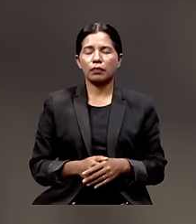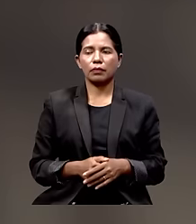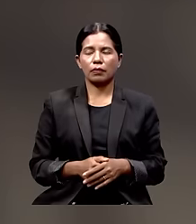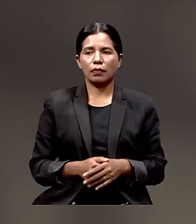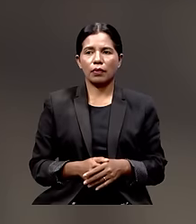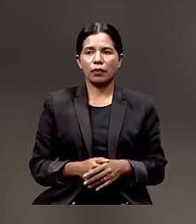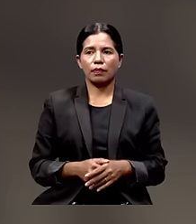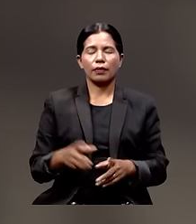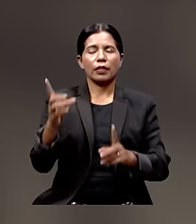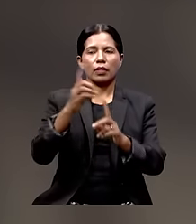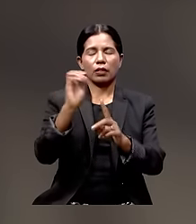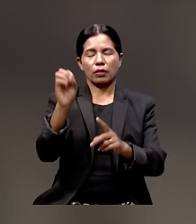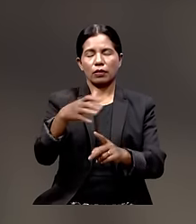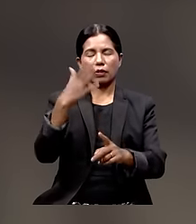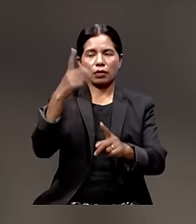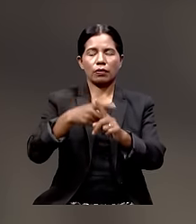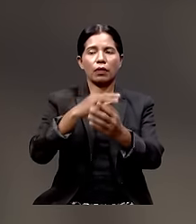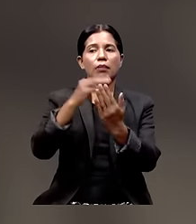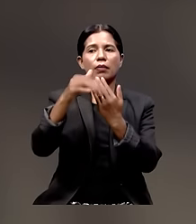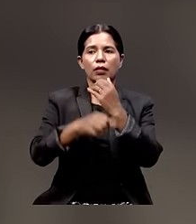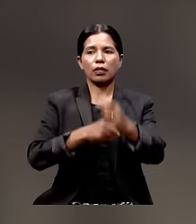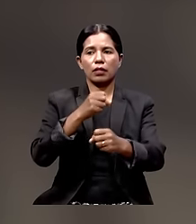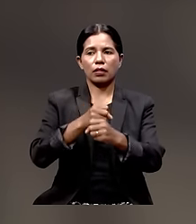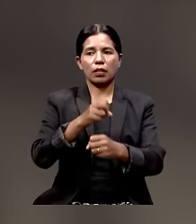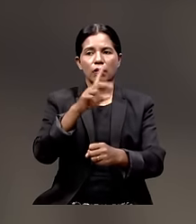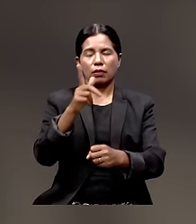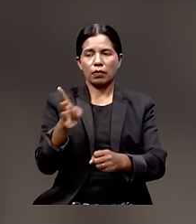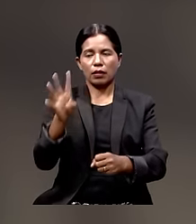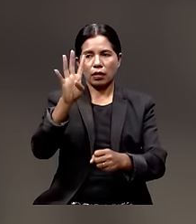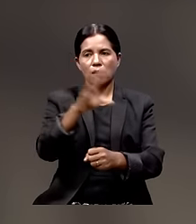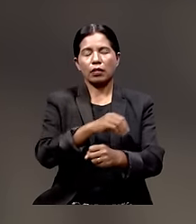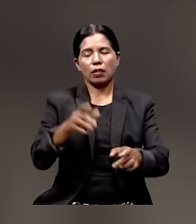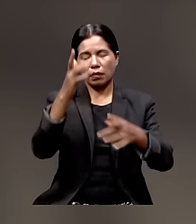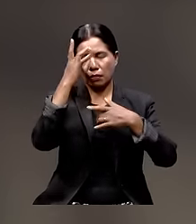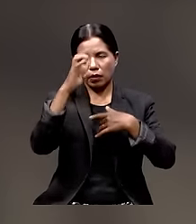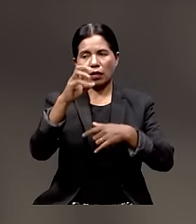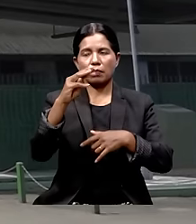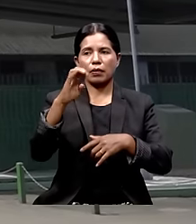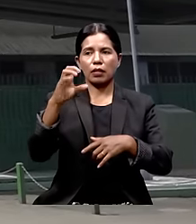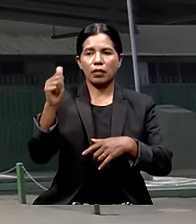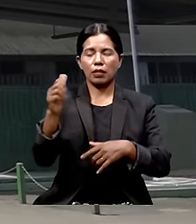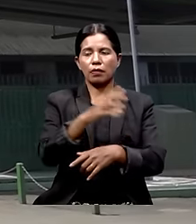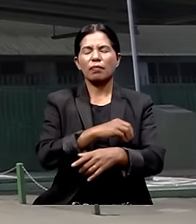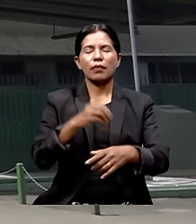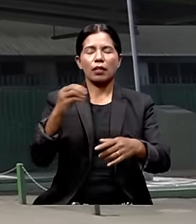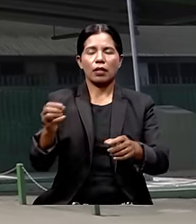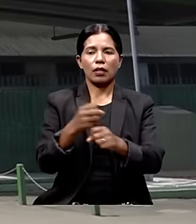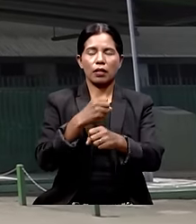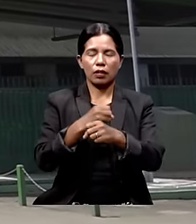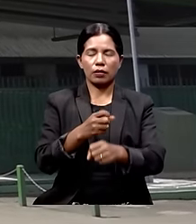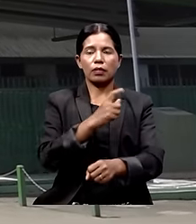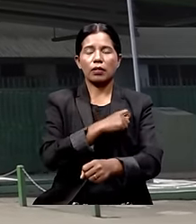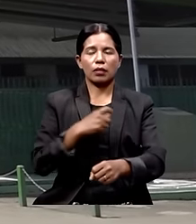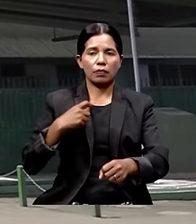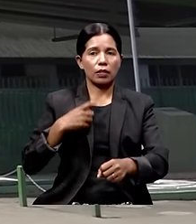Iha loran sanulo resin lima fulan maio tinan rihun rua rua nulo resin hat, paciente Elmia Melfia de Araújo, halo tratamento